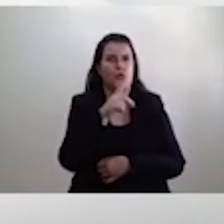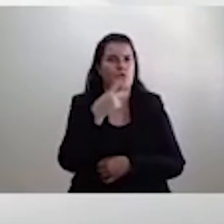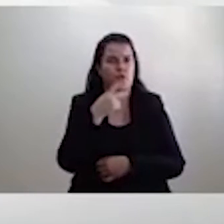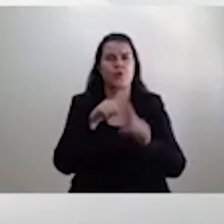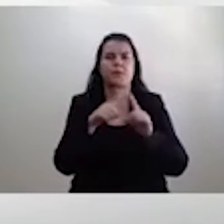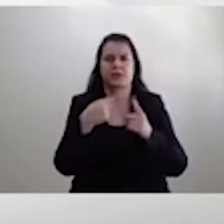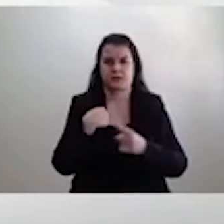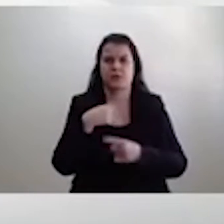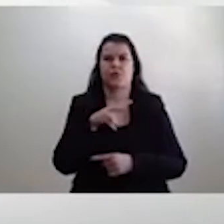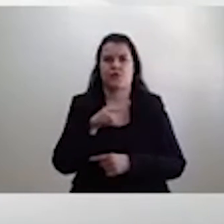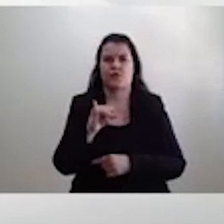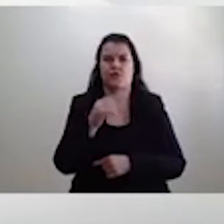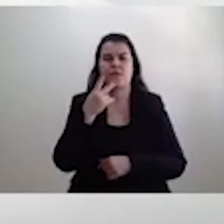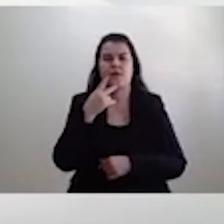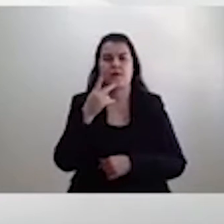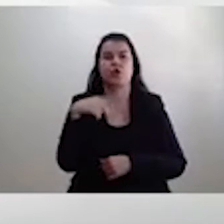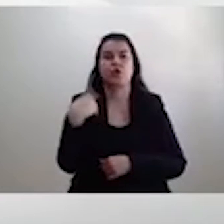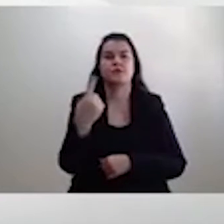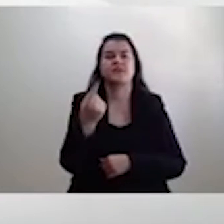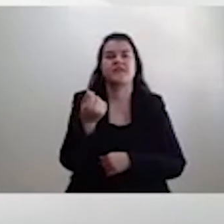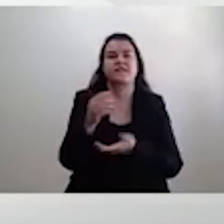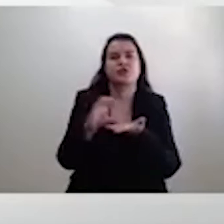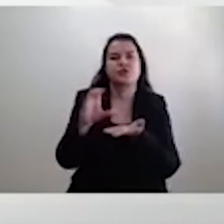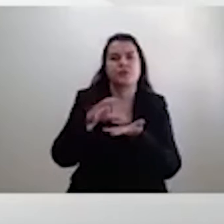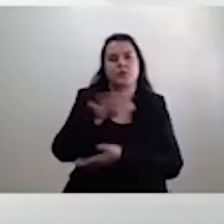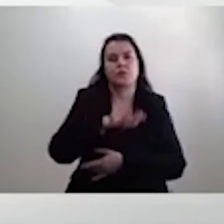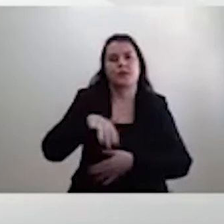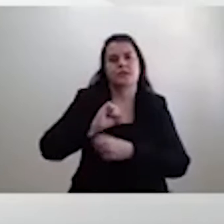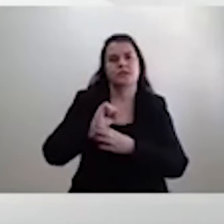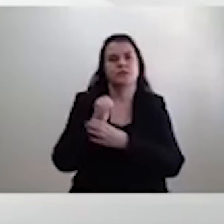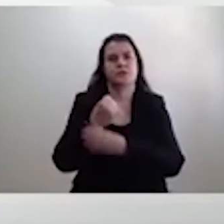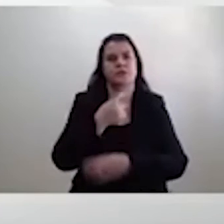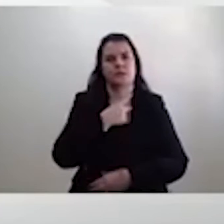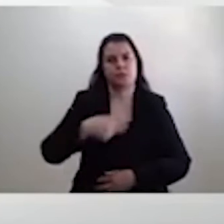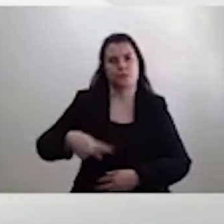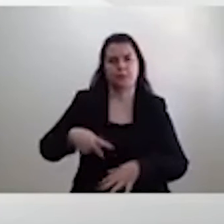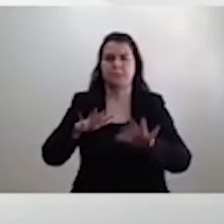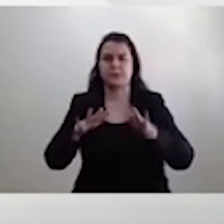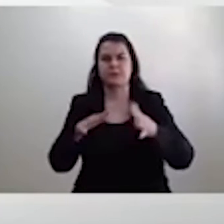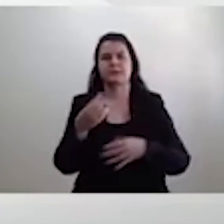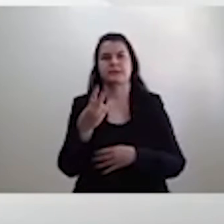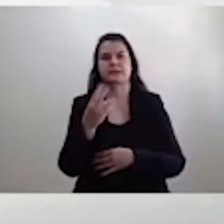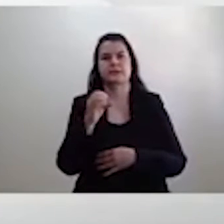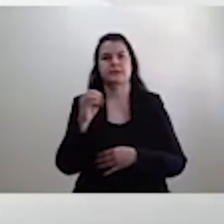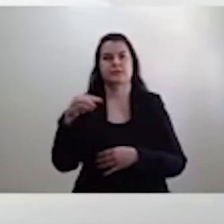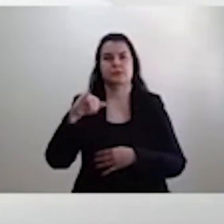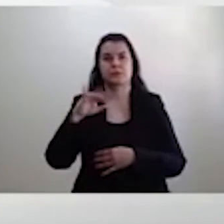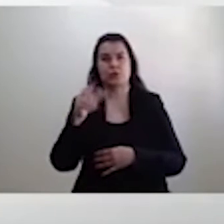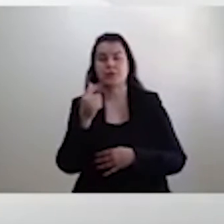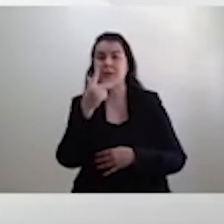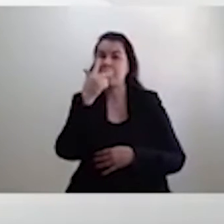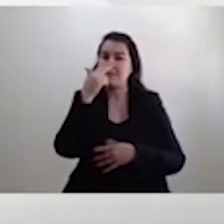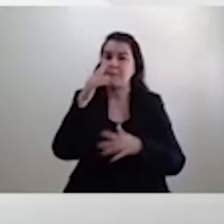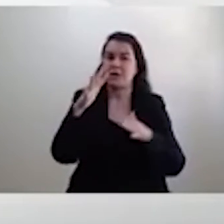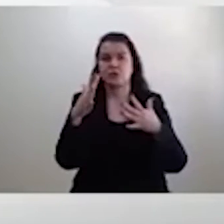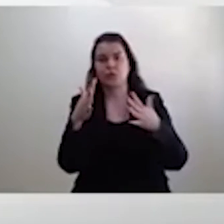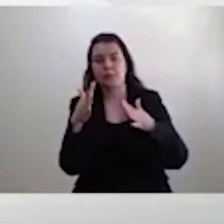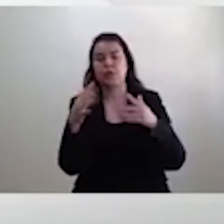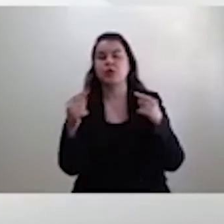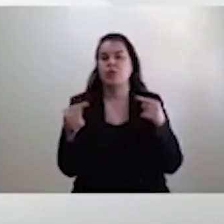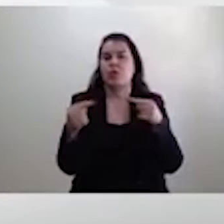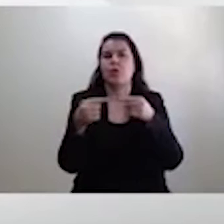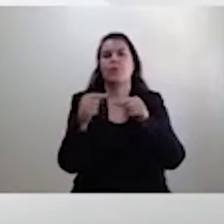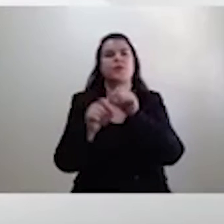investimento que nós estamos fazendo na segurança pública de aproximadamente 300 milhões equivale, prefeito Jaime, ao